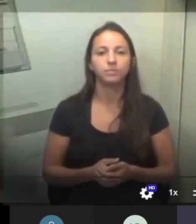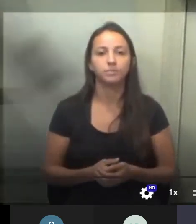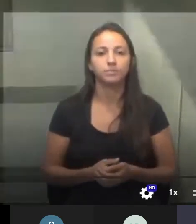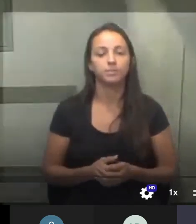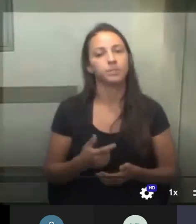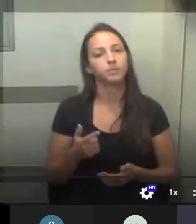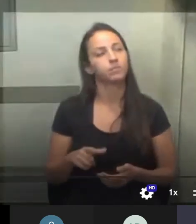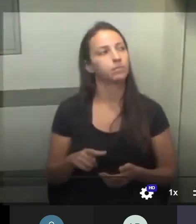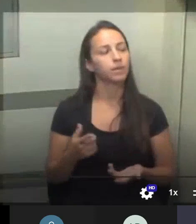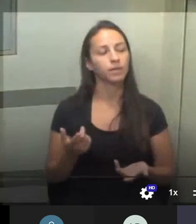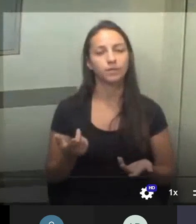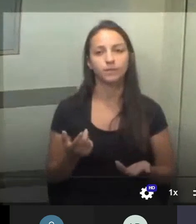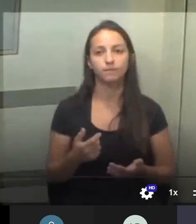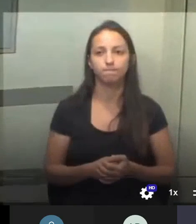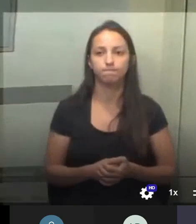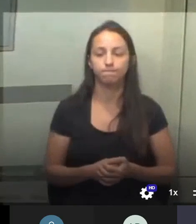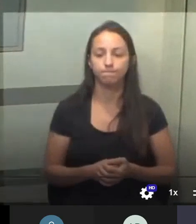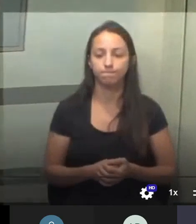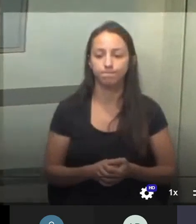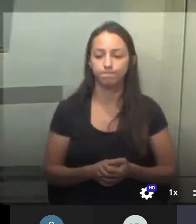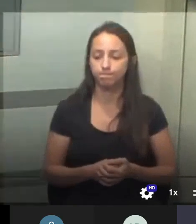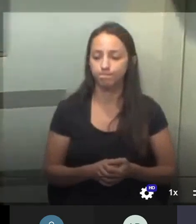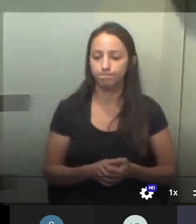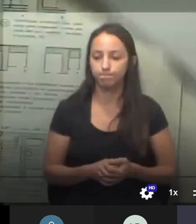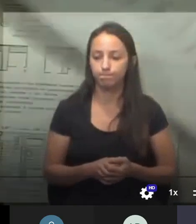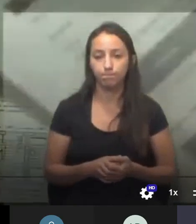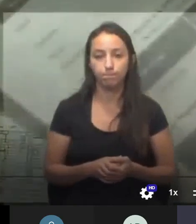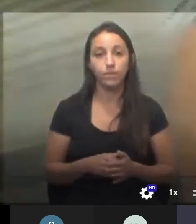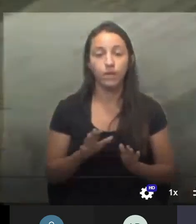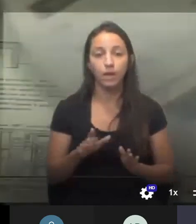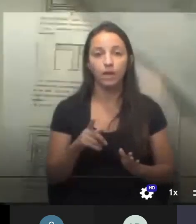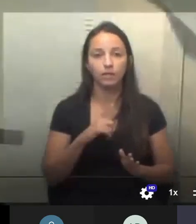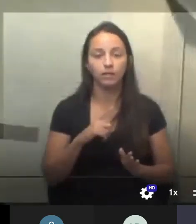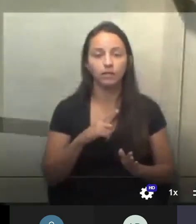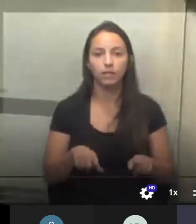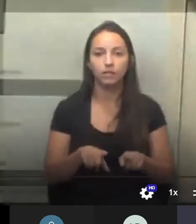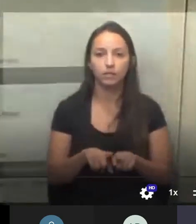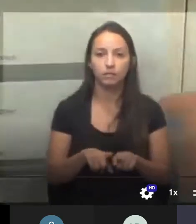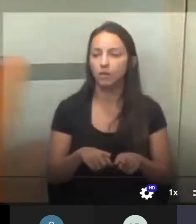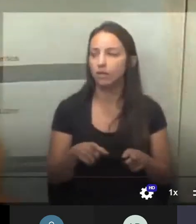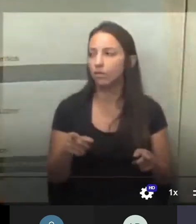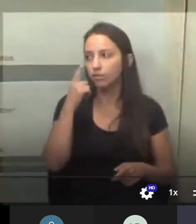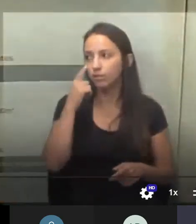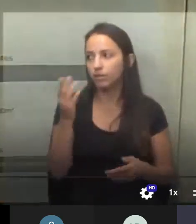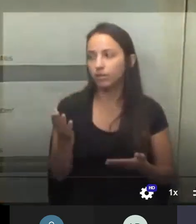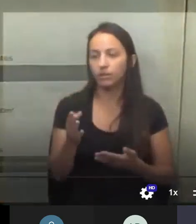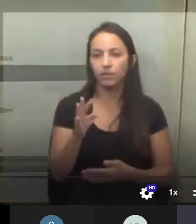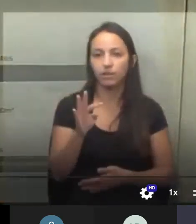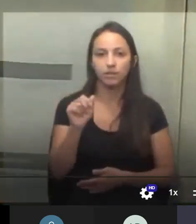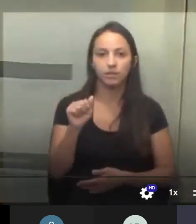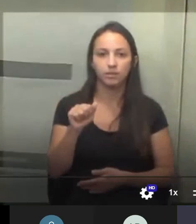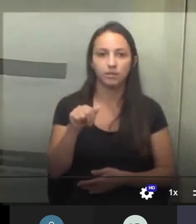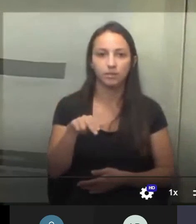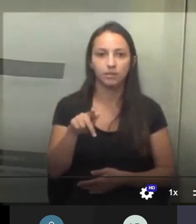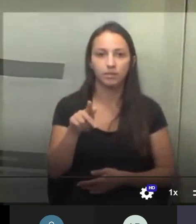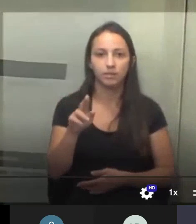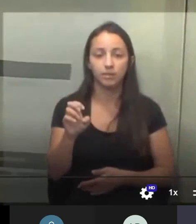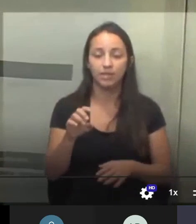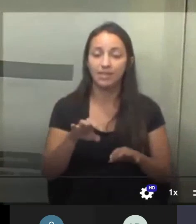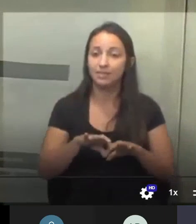O que mais que nós podemos falar? Além da lavanderia, tem o setor, olha, o tanque, área de serviço. O tanque é separado